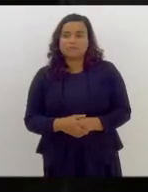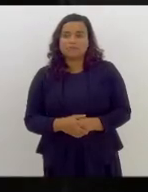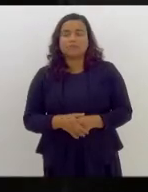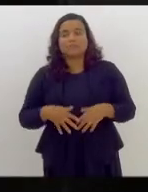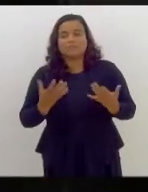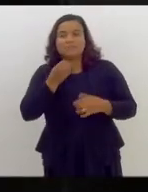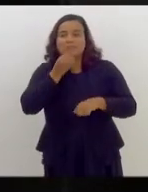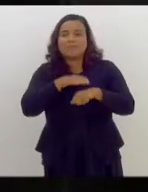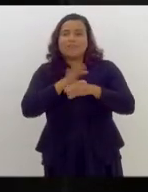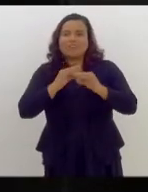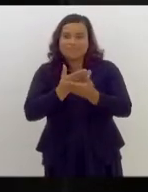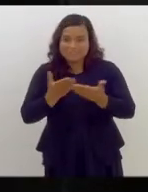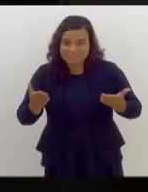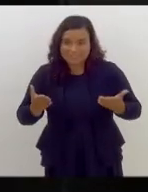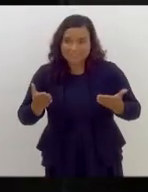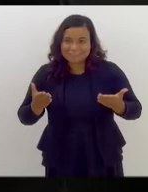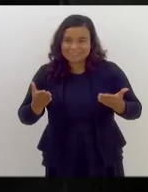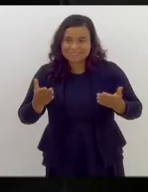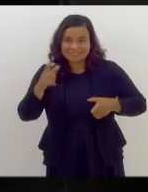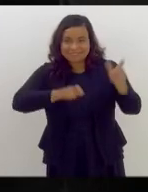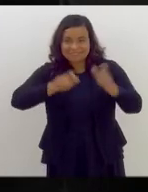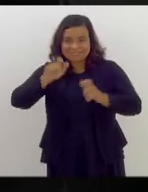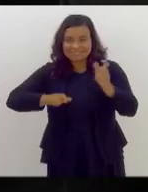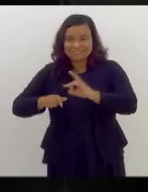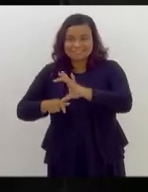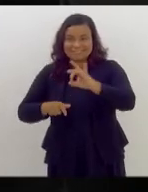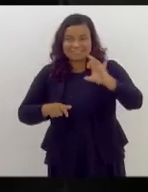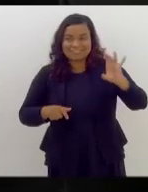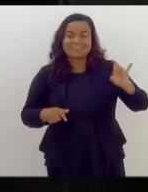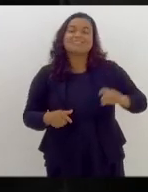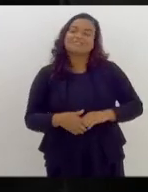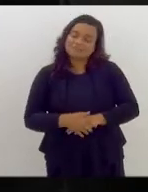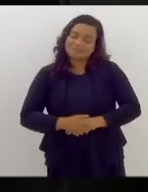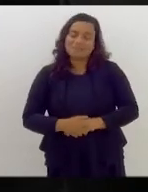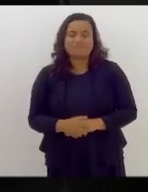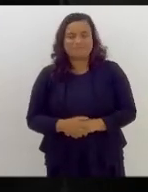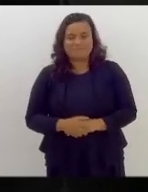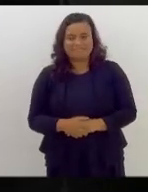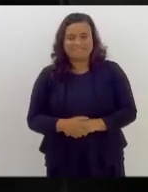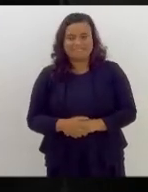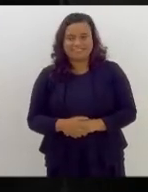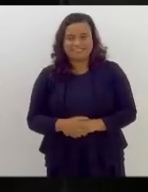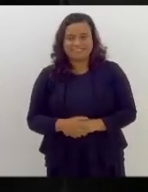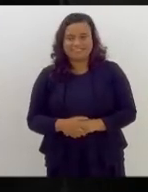Boa noite a todos, a todas e a todes